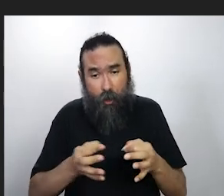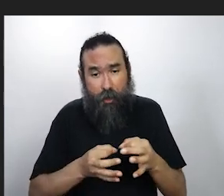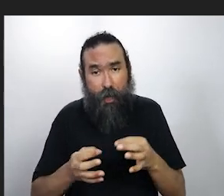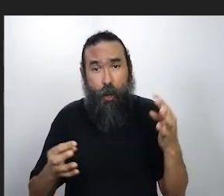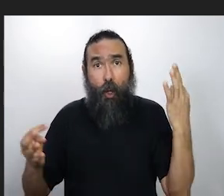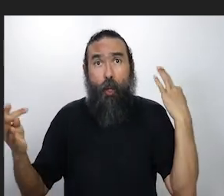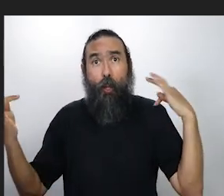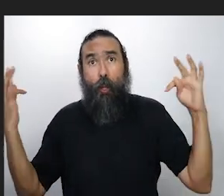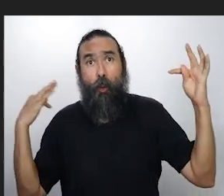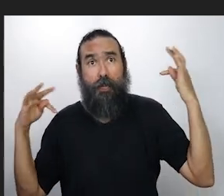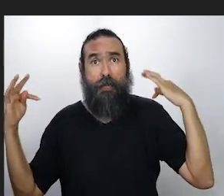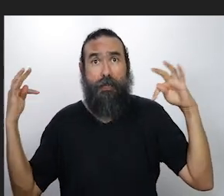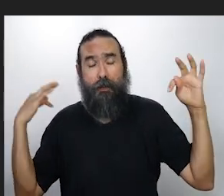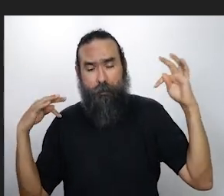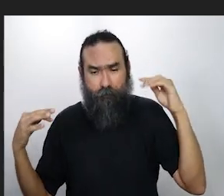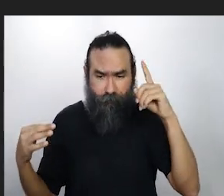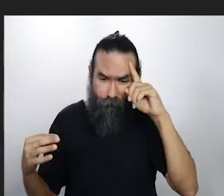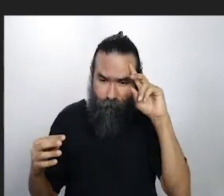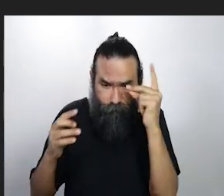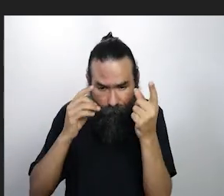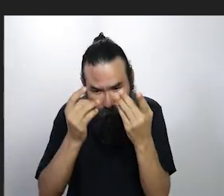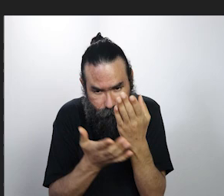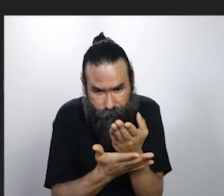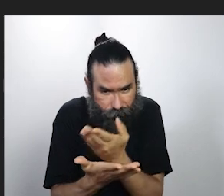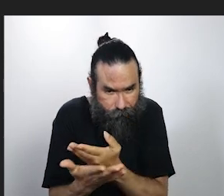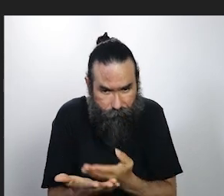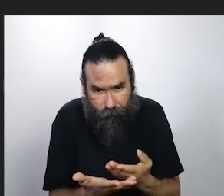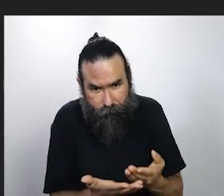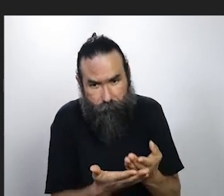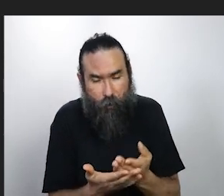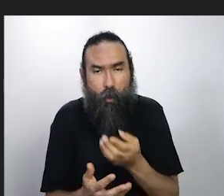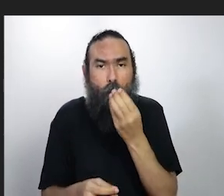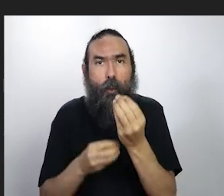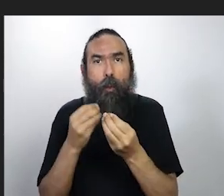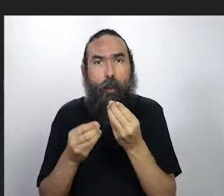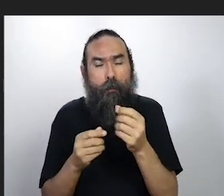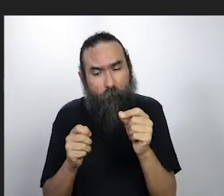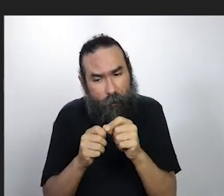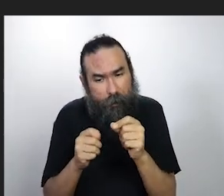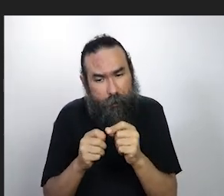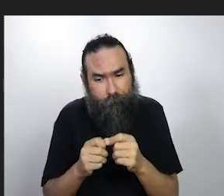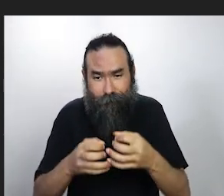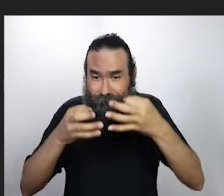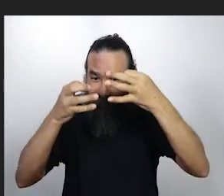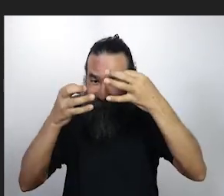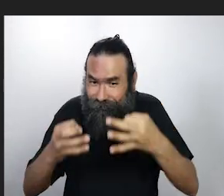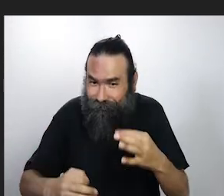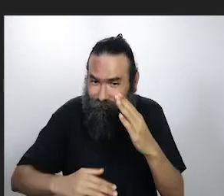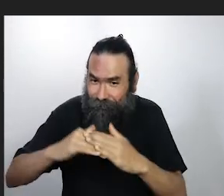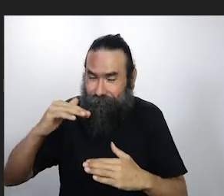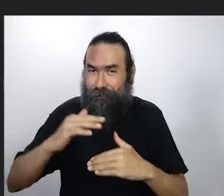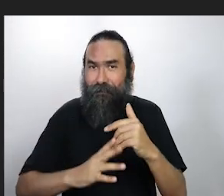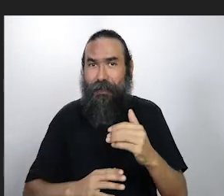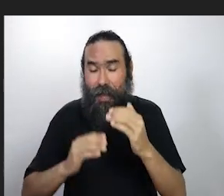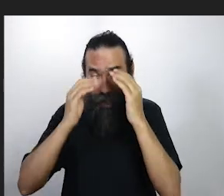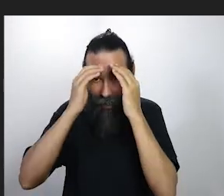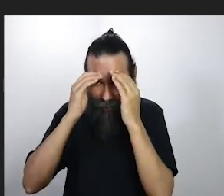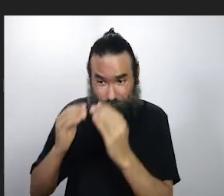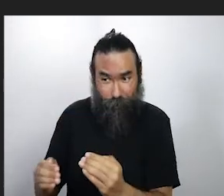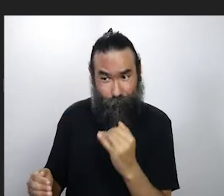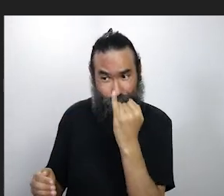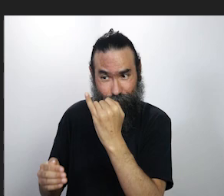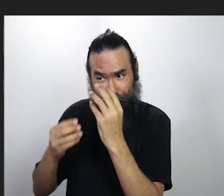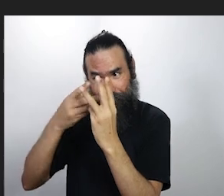fazer um bom trabalho com respeito, estamos envolvidos. Foi interrompido também. Mas continuamos